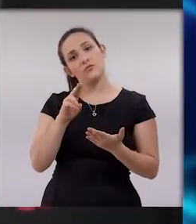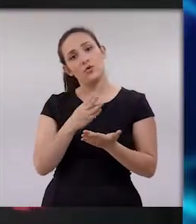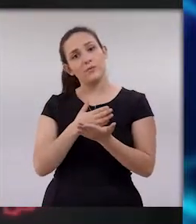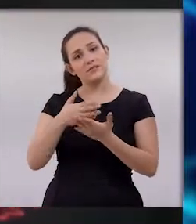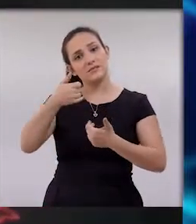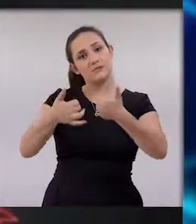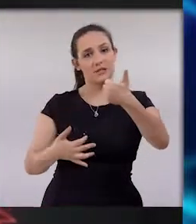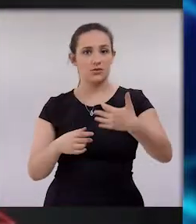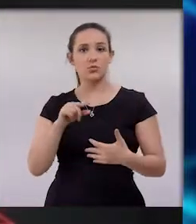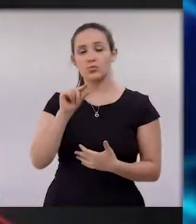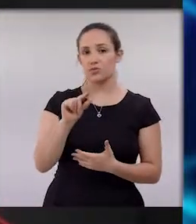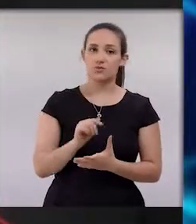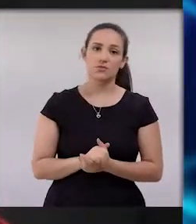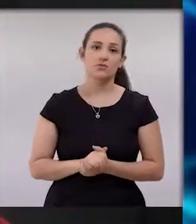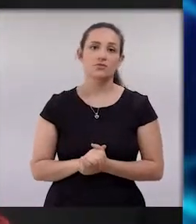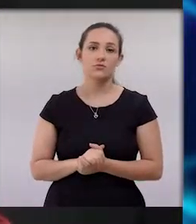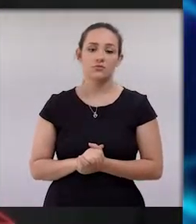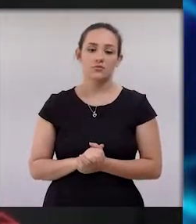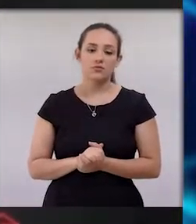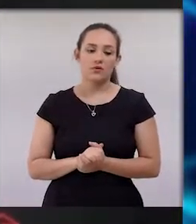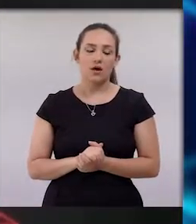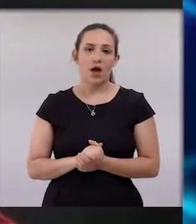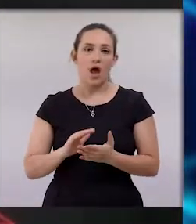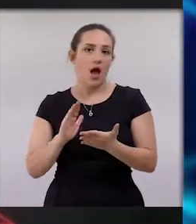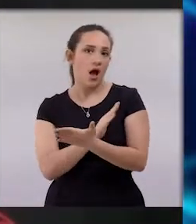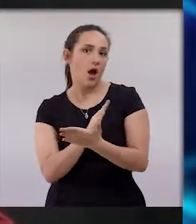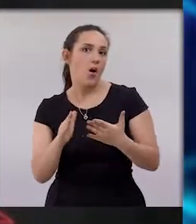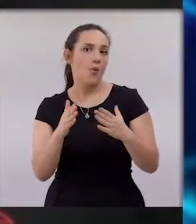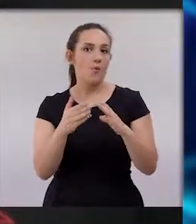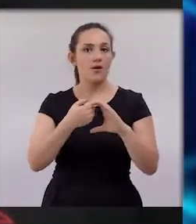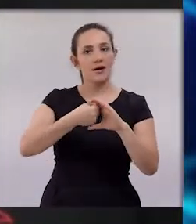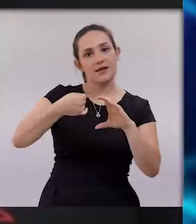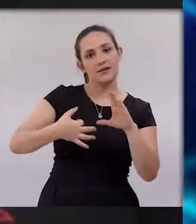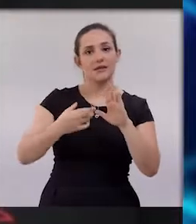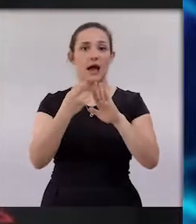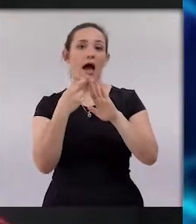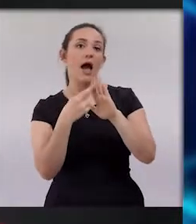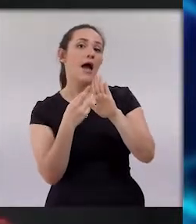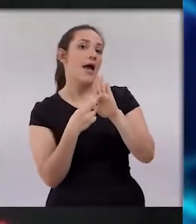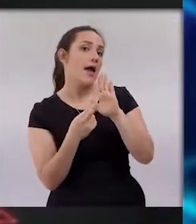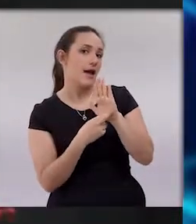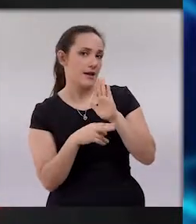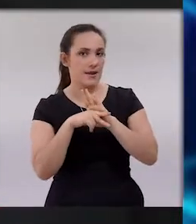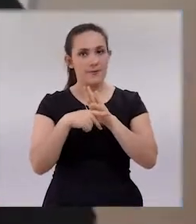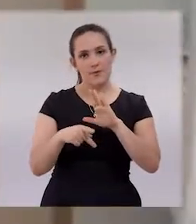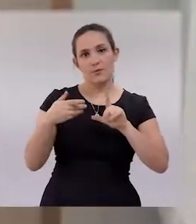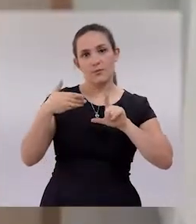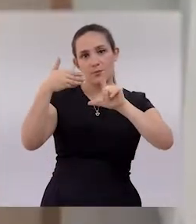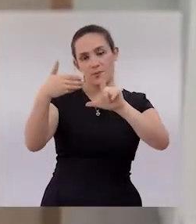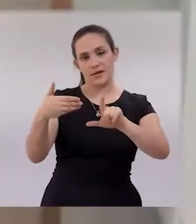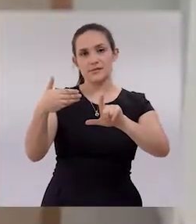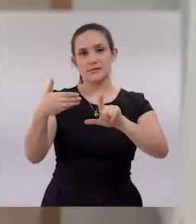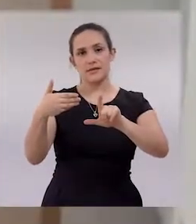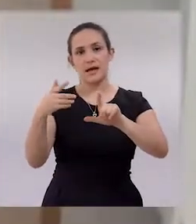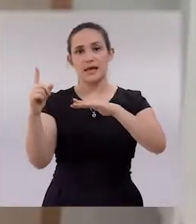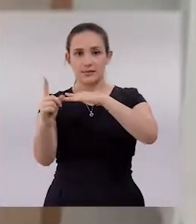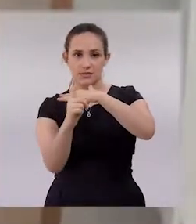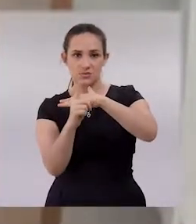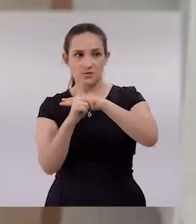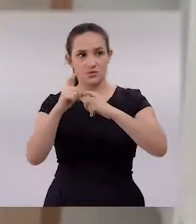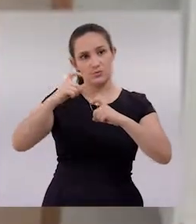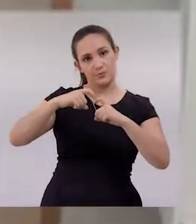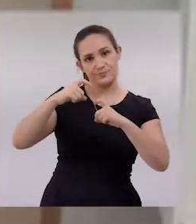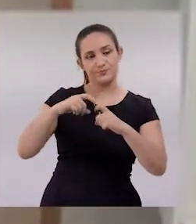Eu vou começar falando um pouco sobre os aspectos regulamentares, né, da telemedicina